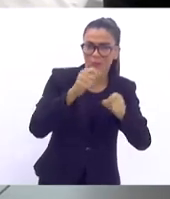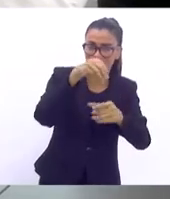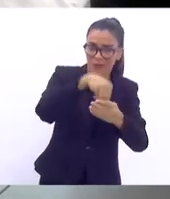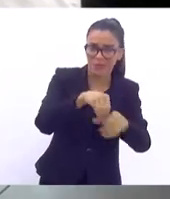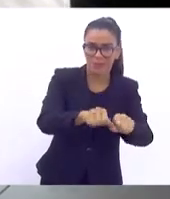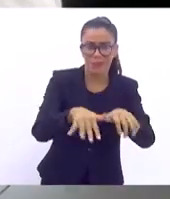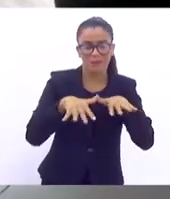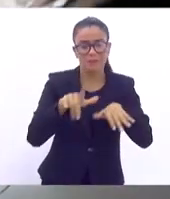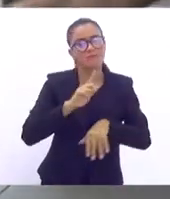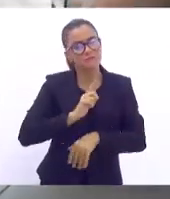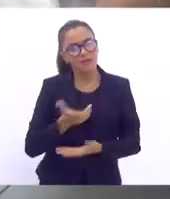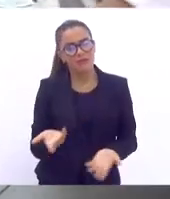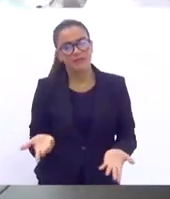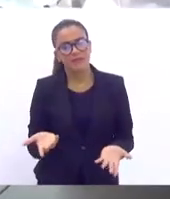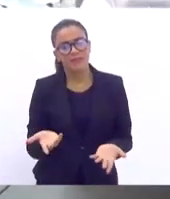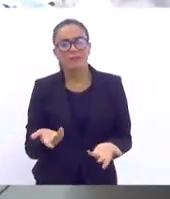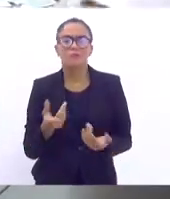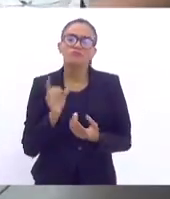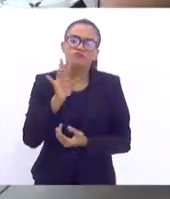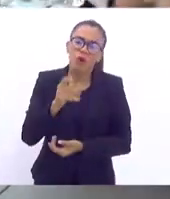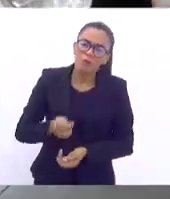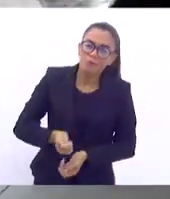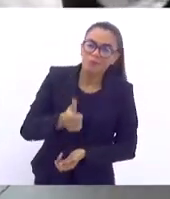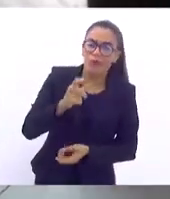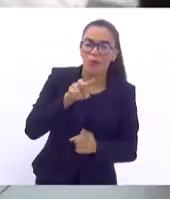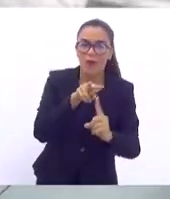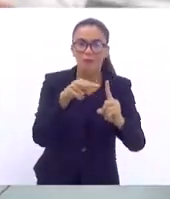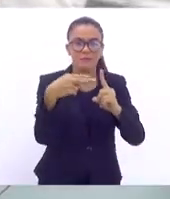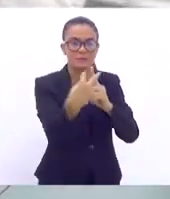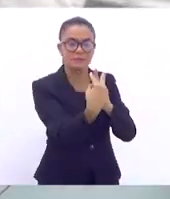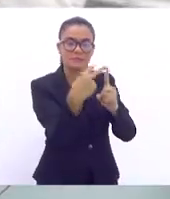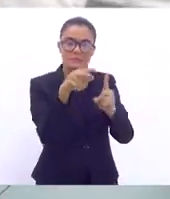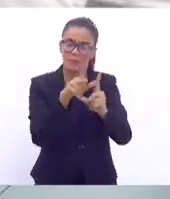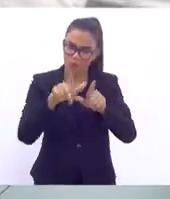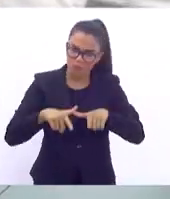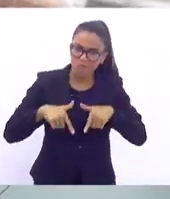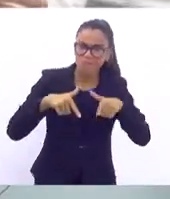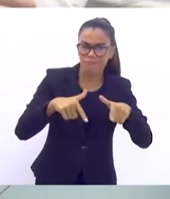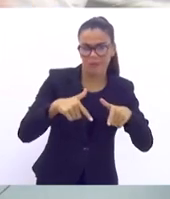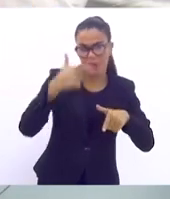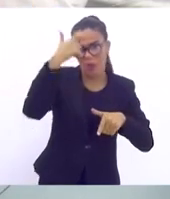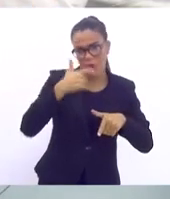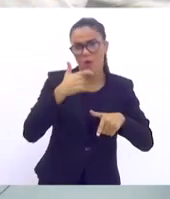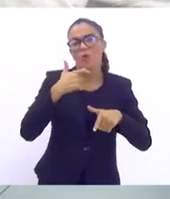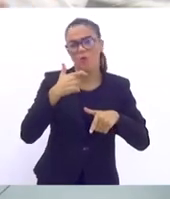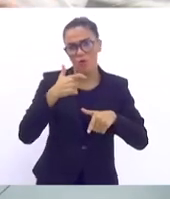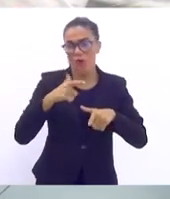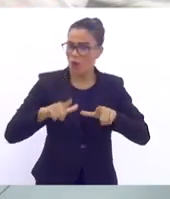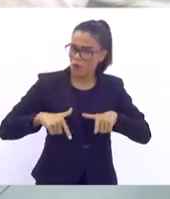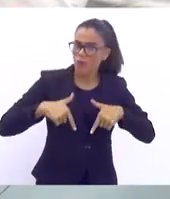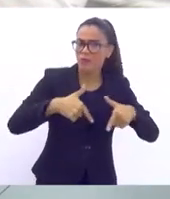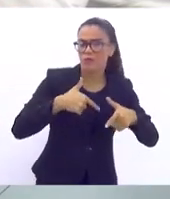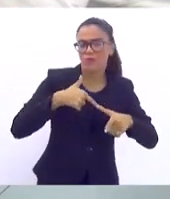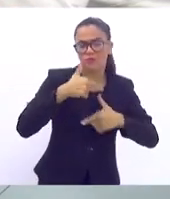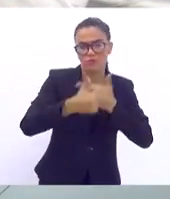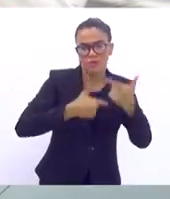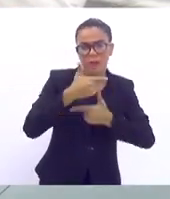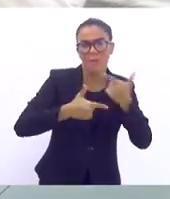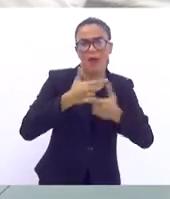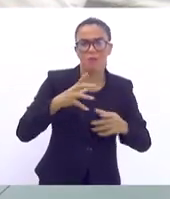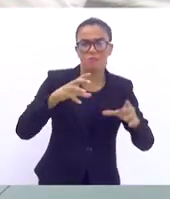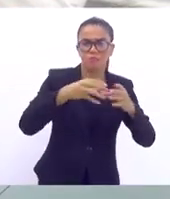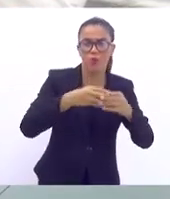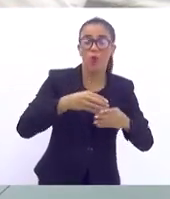então só queria trazer esse outro olhar como alguém que tenha atuado muito na frente todo mundo sabe por exemplo presídio da frente parlamentar em defesa da luta